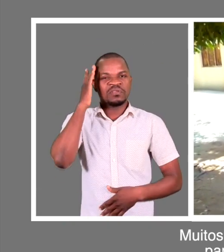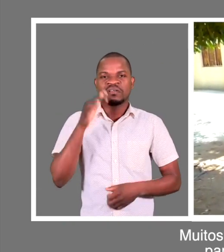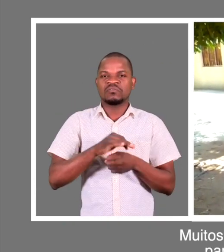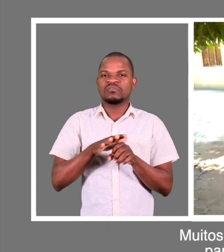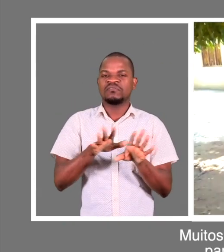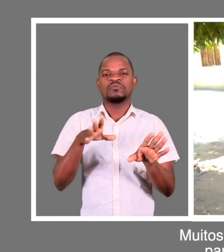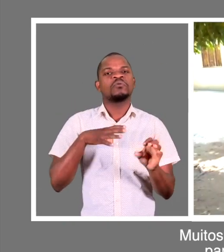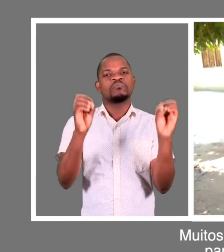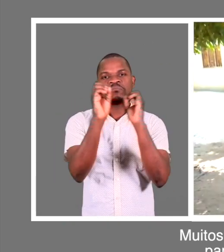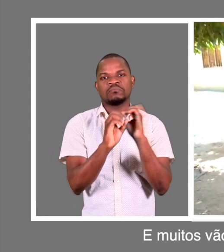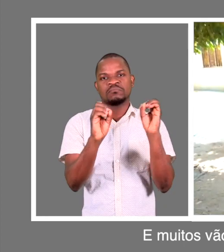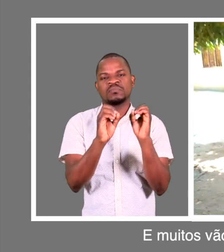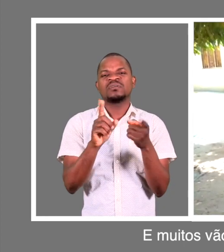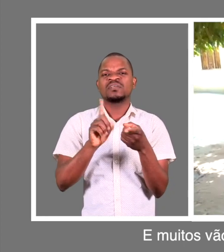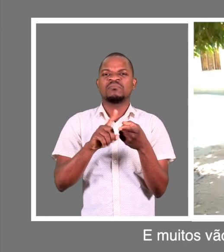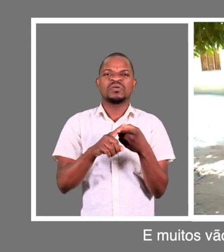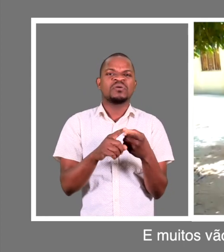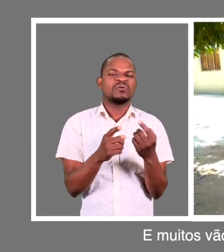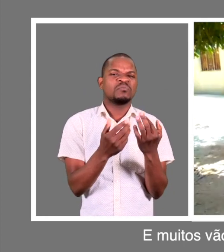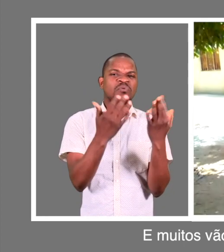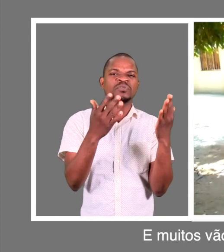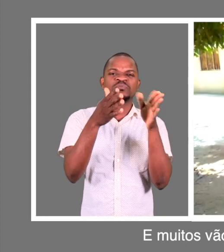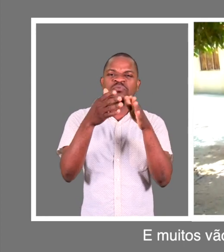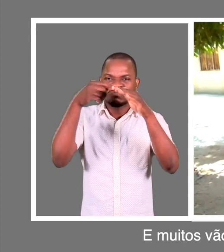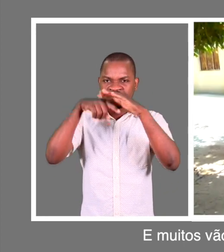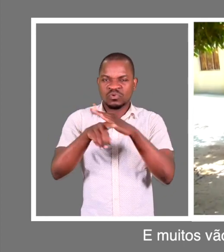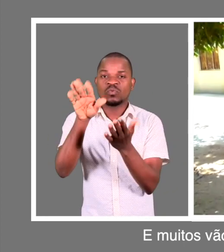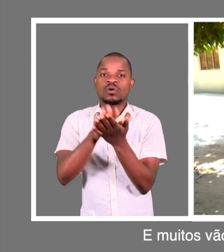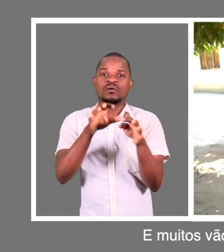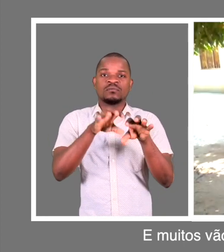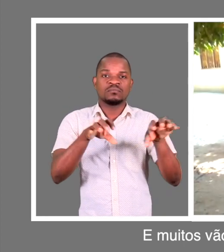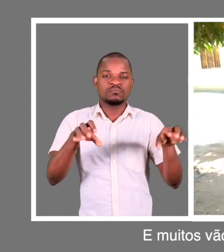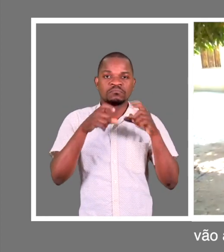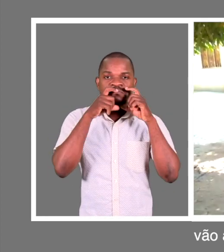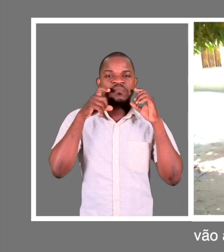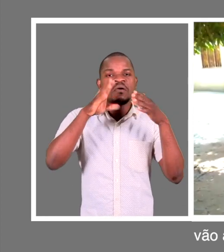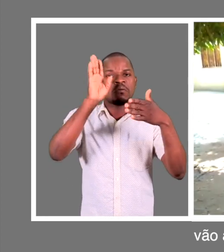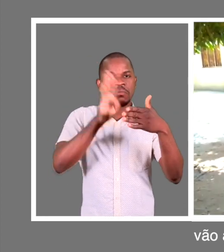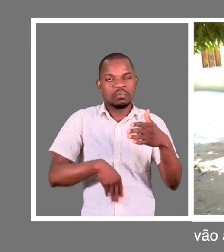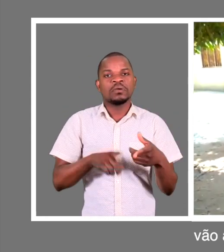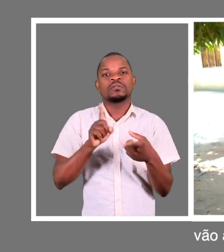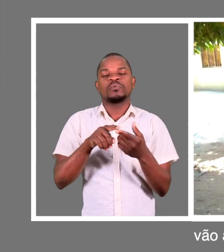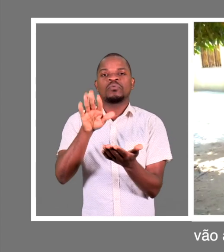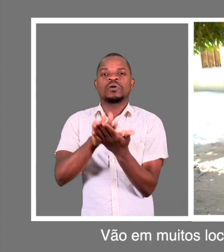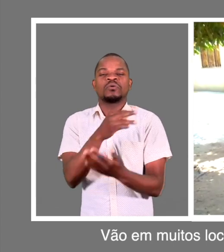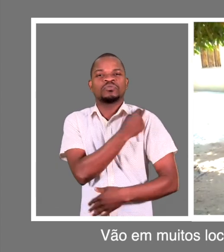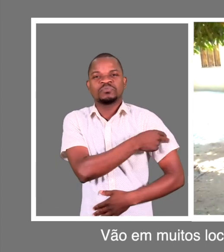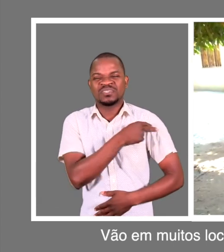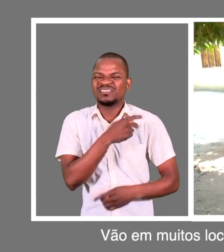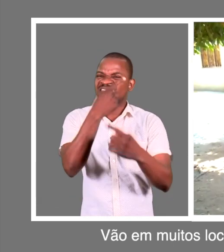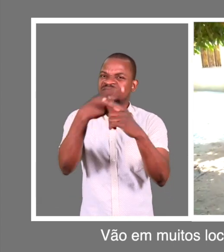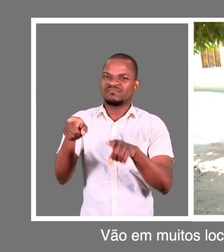essa pandemia de coronavírus. E muitos sempre vão ao mercado sem uso da máscara, vão ao hospital sem uso da máscara, vão